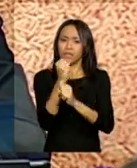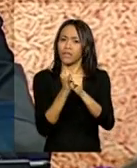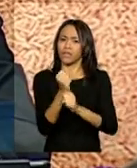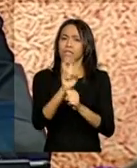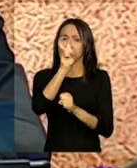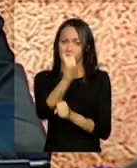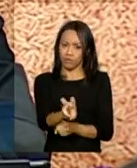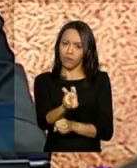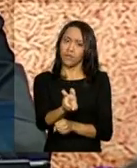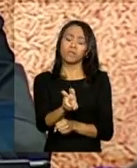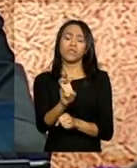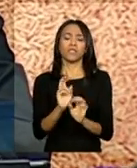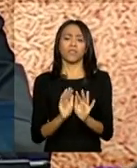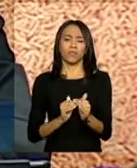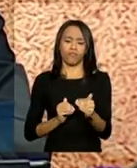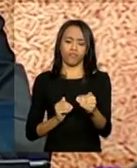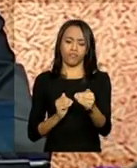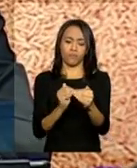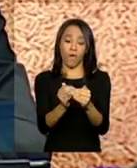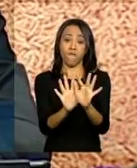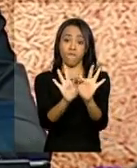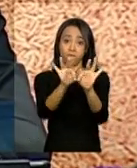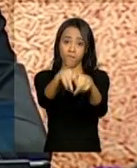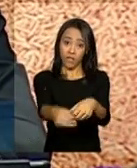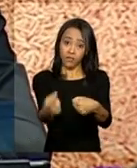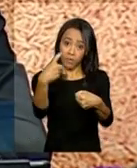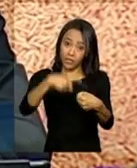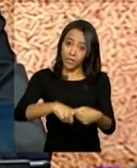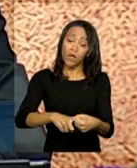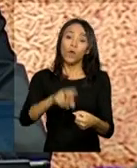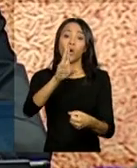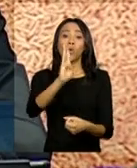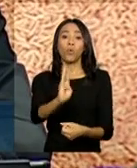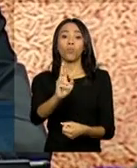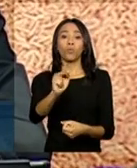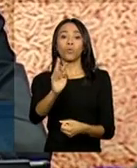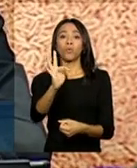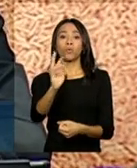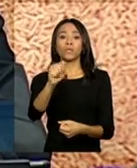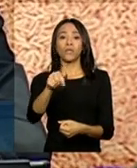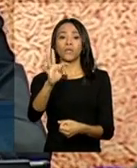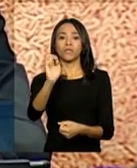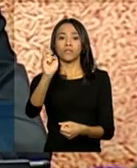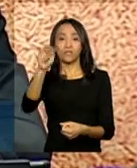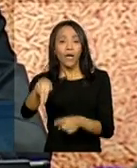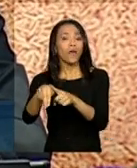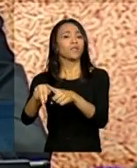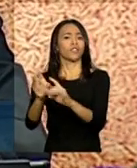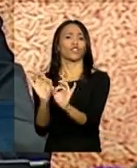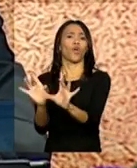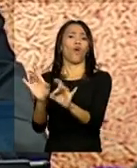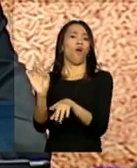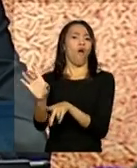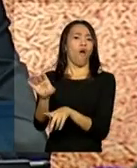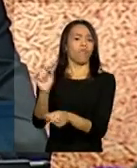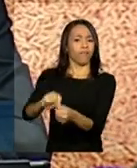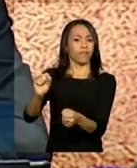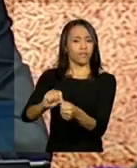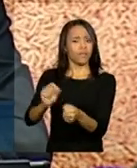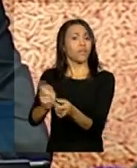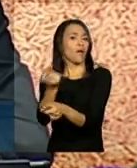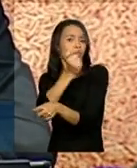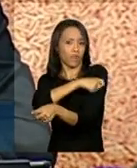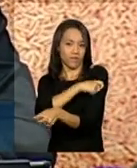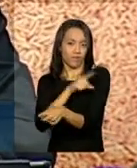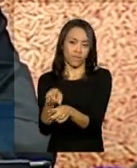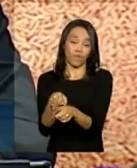previsão de que ao final dessa parceria o Butantã já já seja capaz de produzir a vacina no nosso país o custo